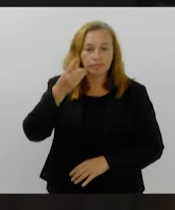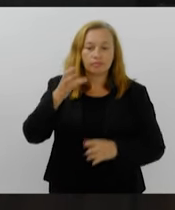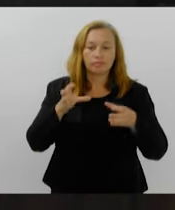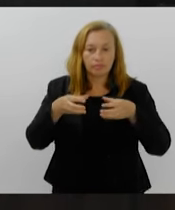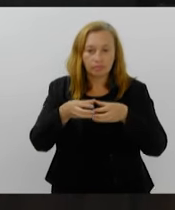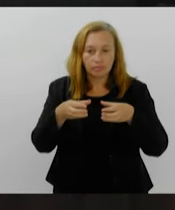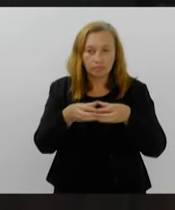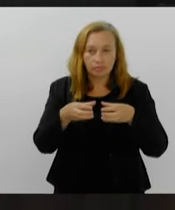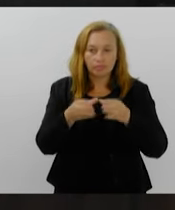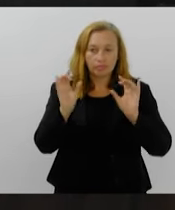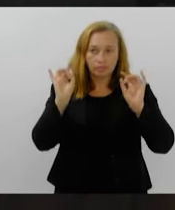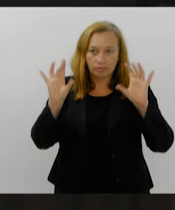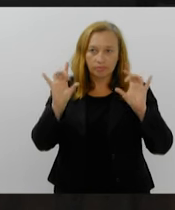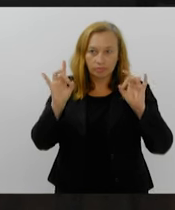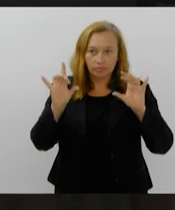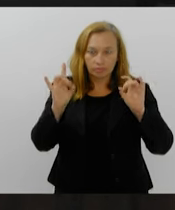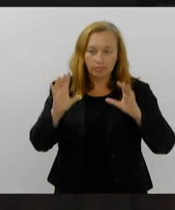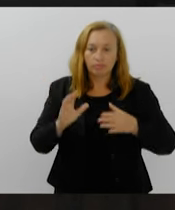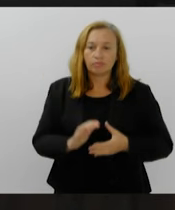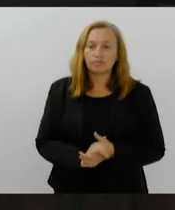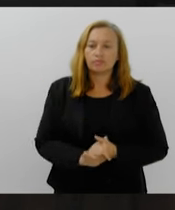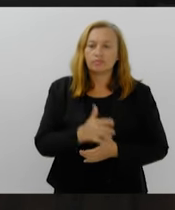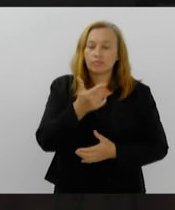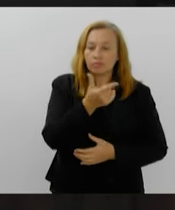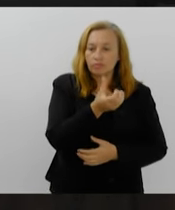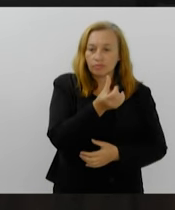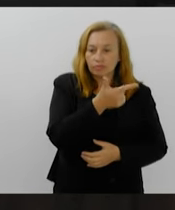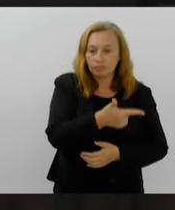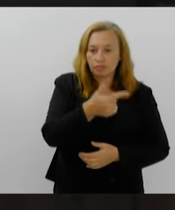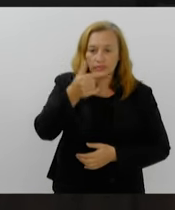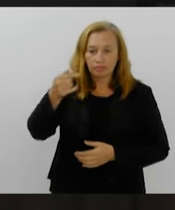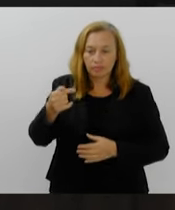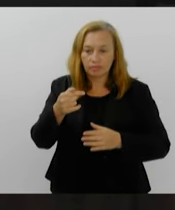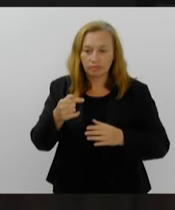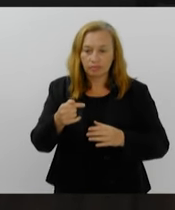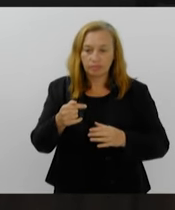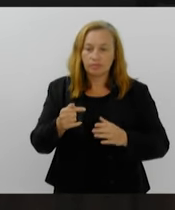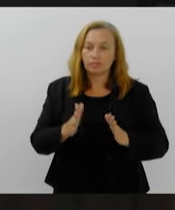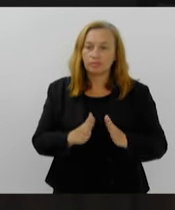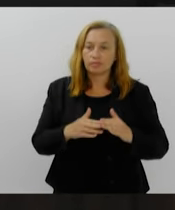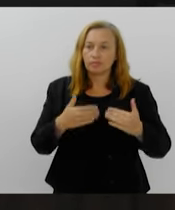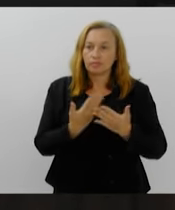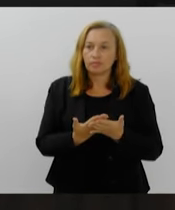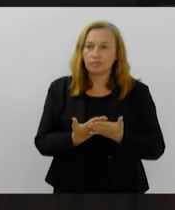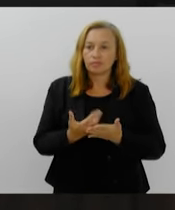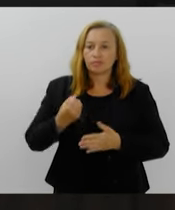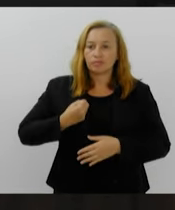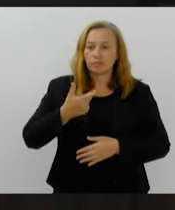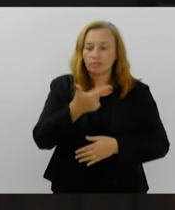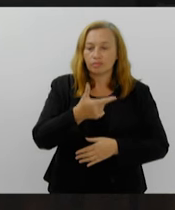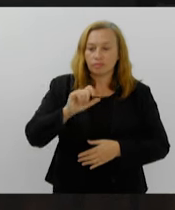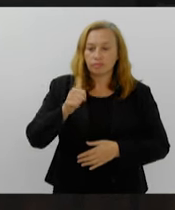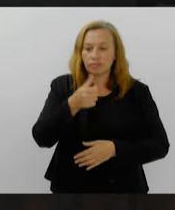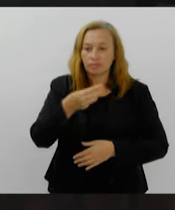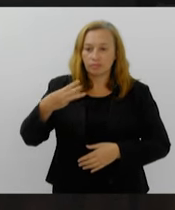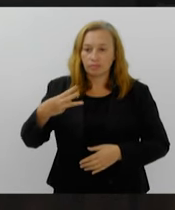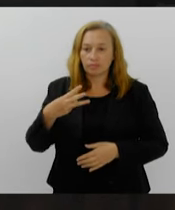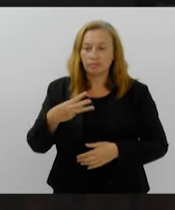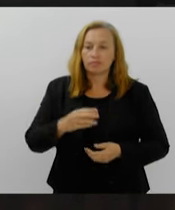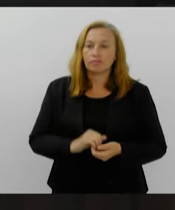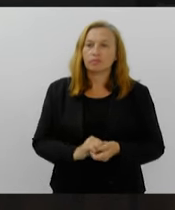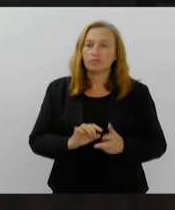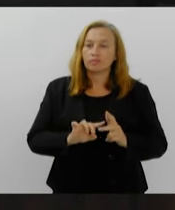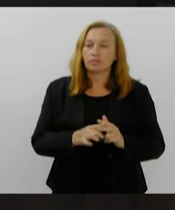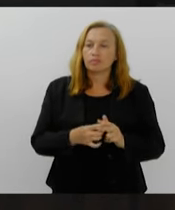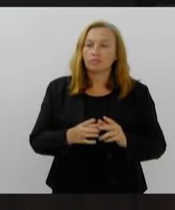comissão especial requerimento número 27/22 que solicita prorrogação do prazo de funcionamento da